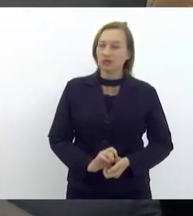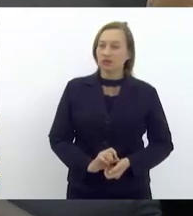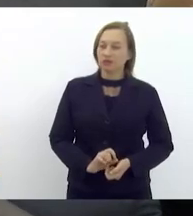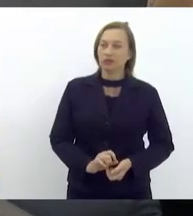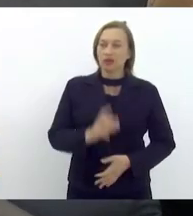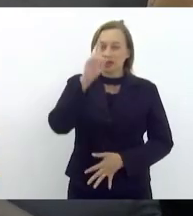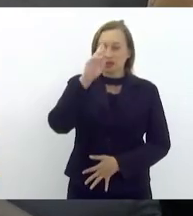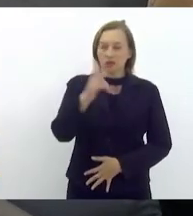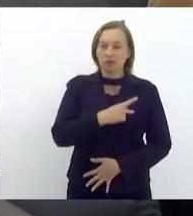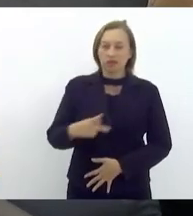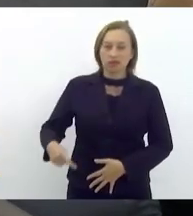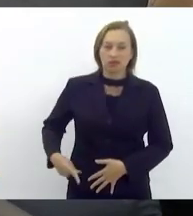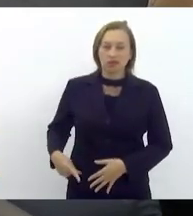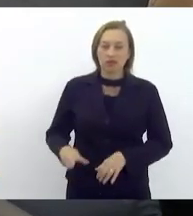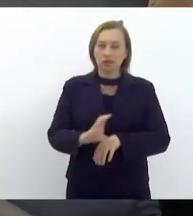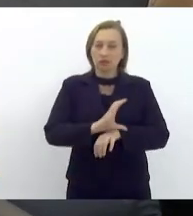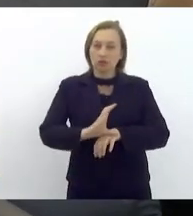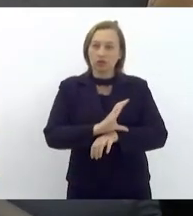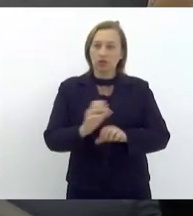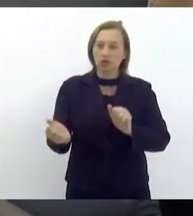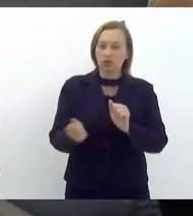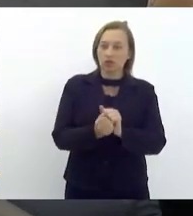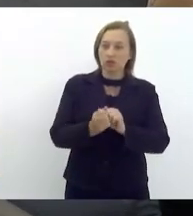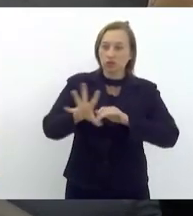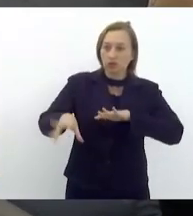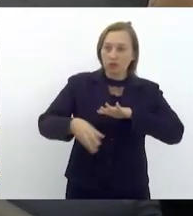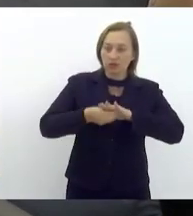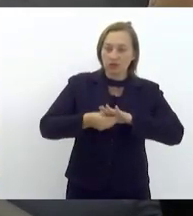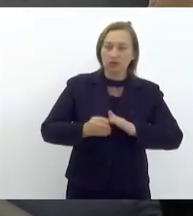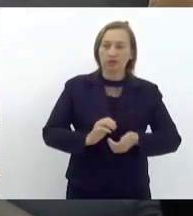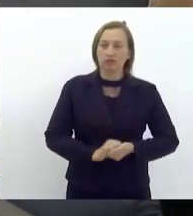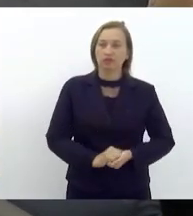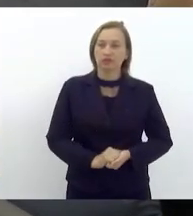senhor presidente parecer pela constitucionalidade com emendas